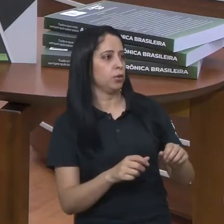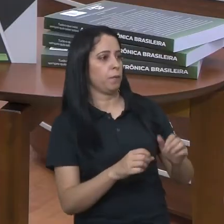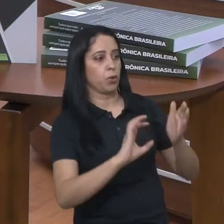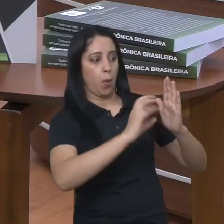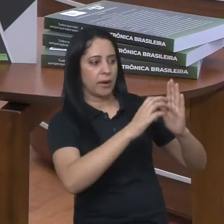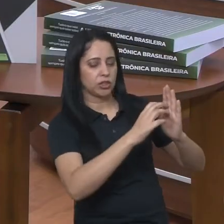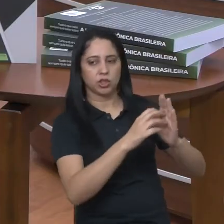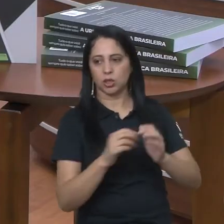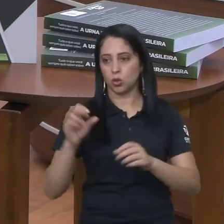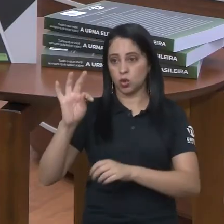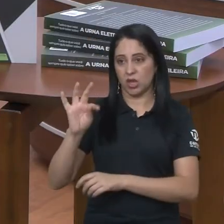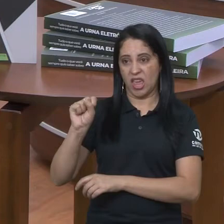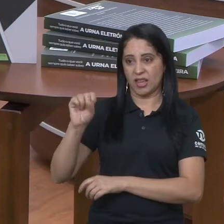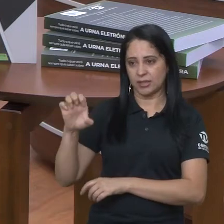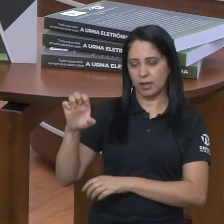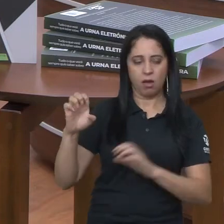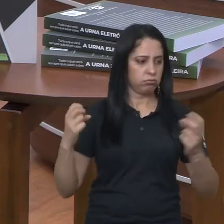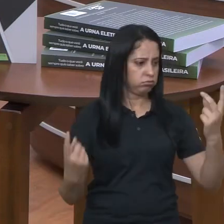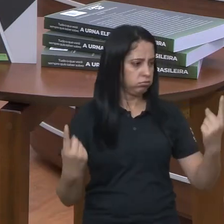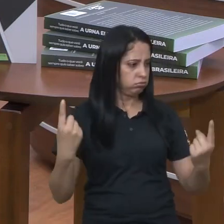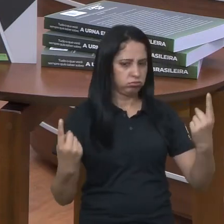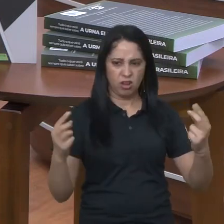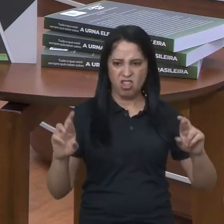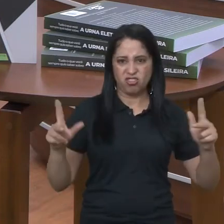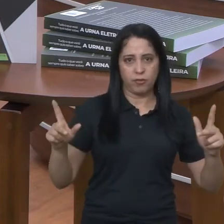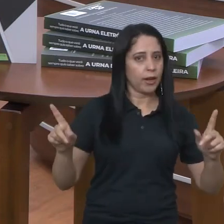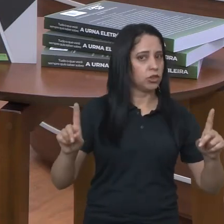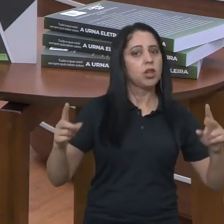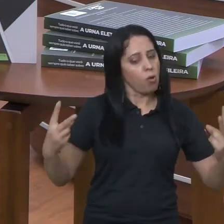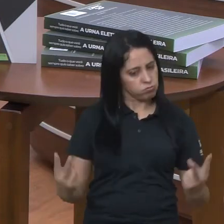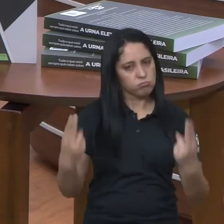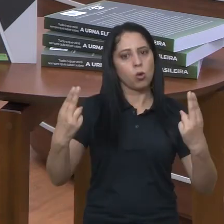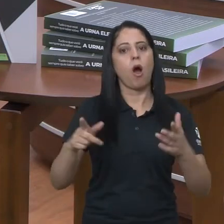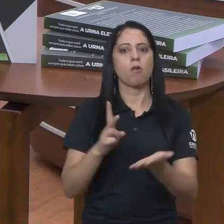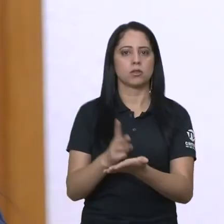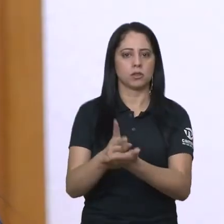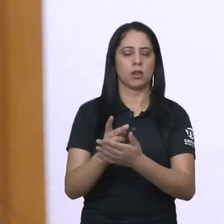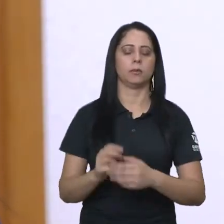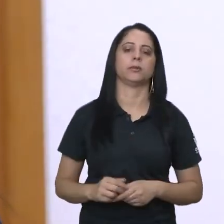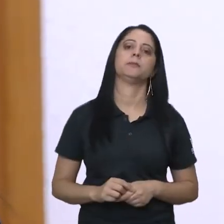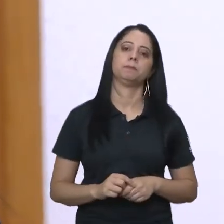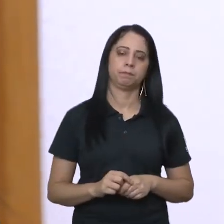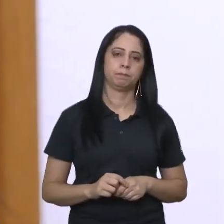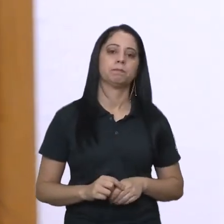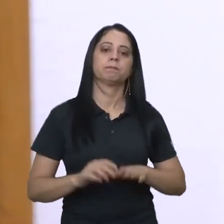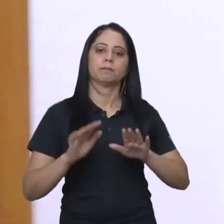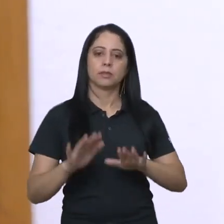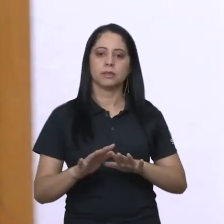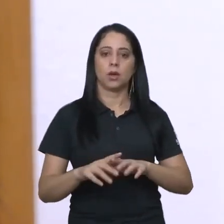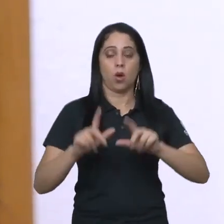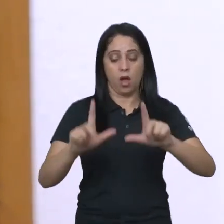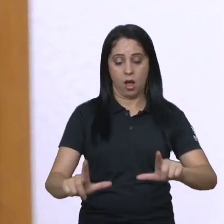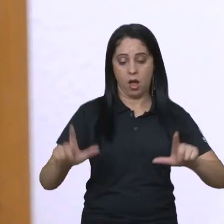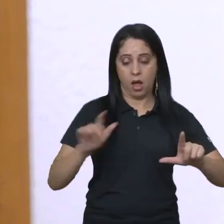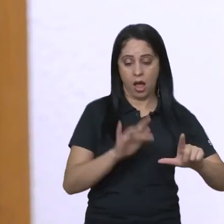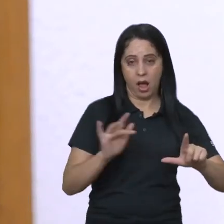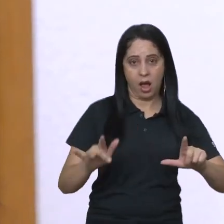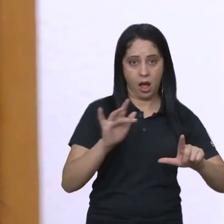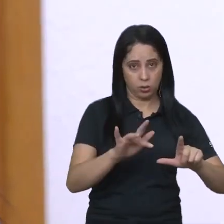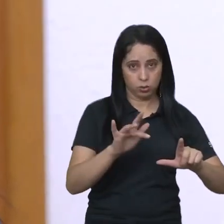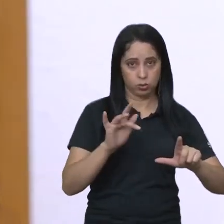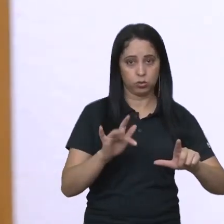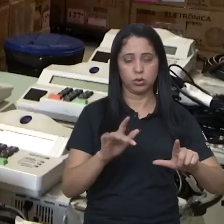Nunca teve discrepância entre o que os partidos apuram e o que o TSE informa. Por fim, a jornalista defende que as